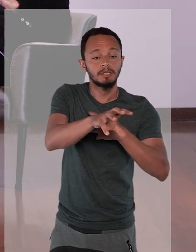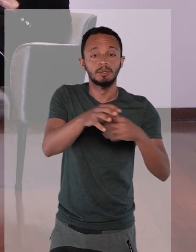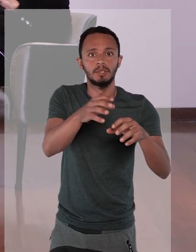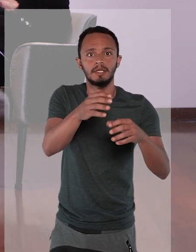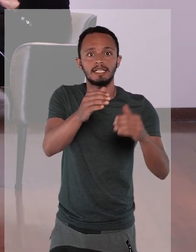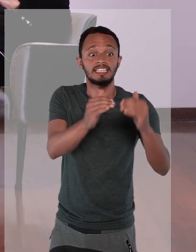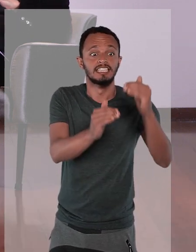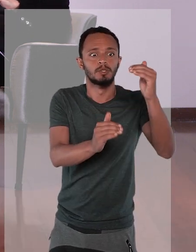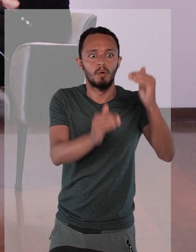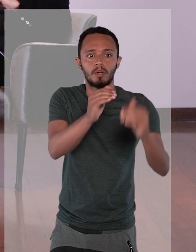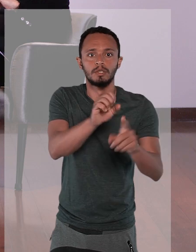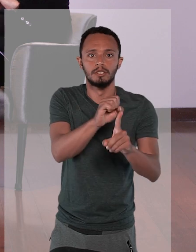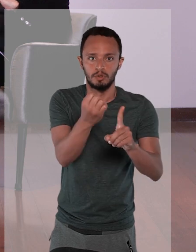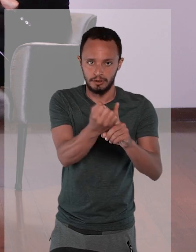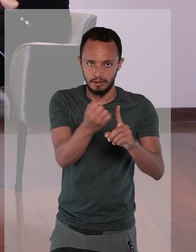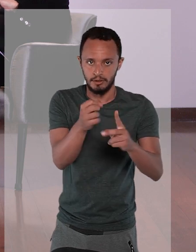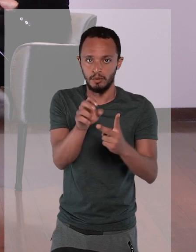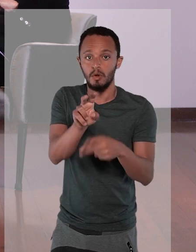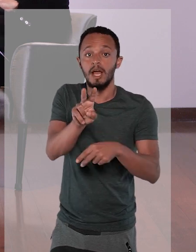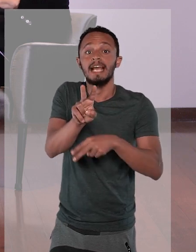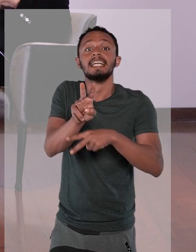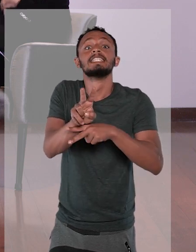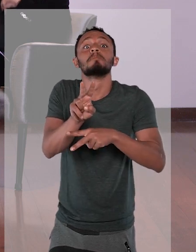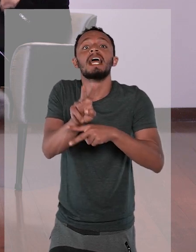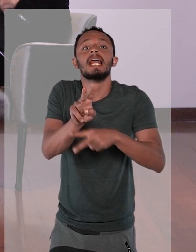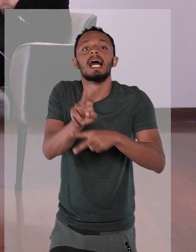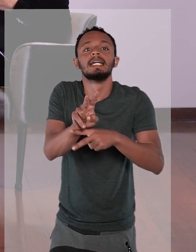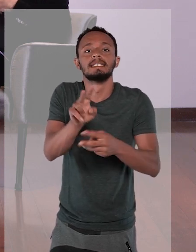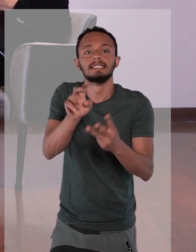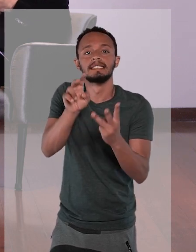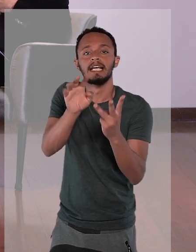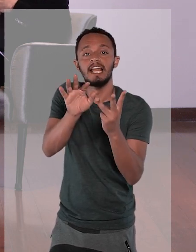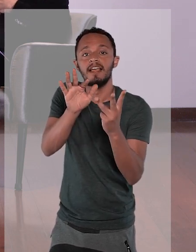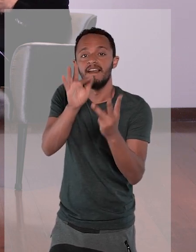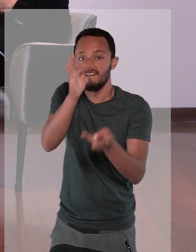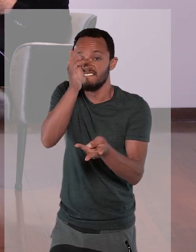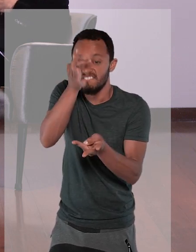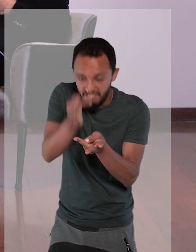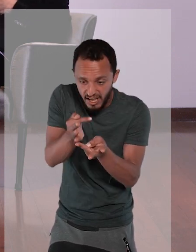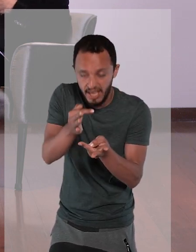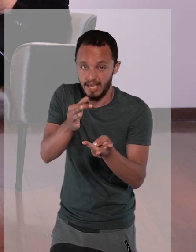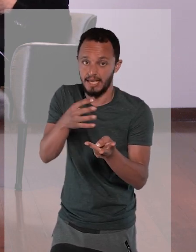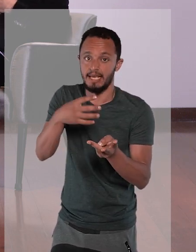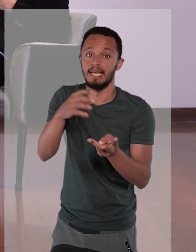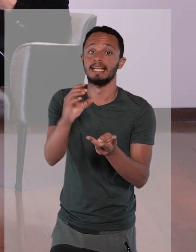desigualdade, a esperança e a fé na ciência, que é o que eu